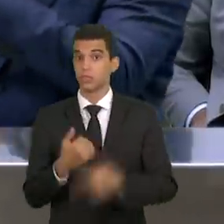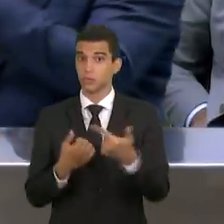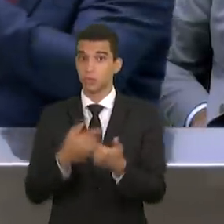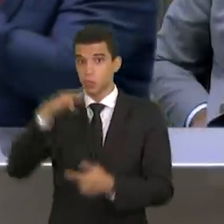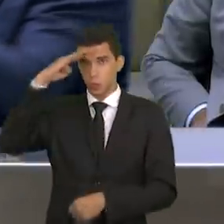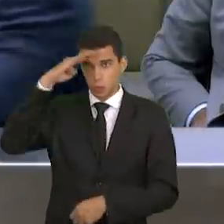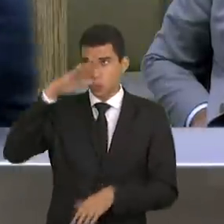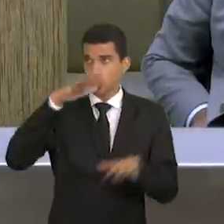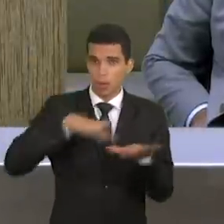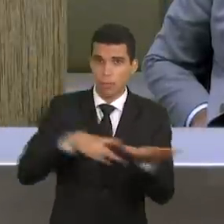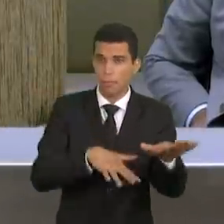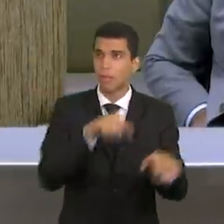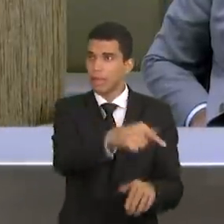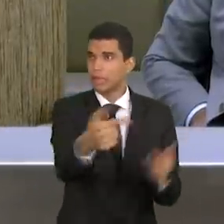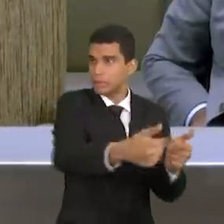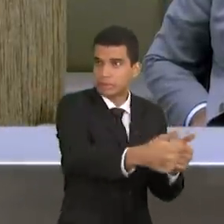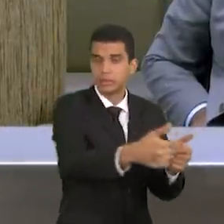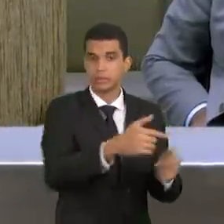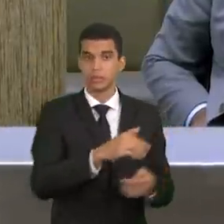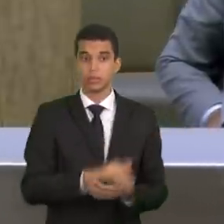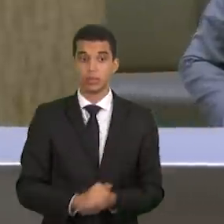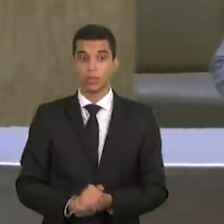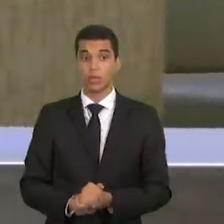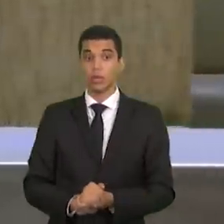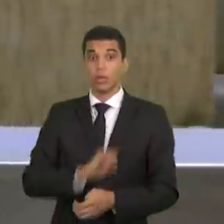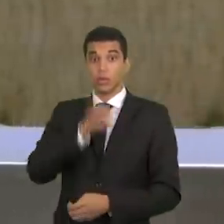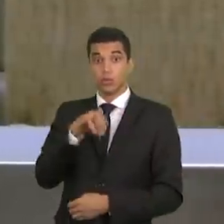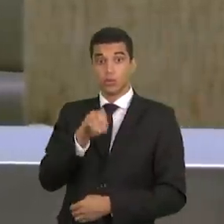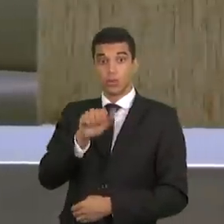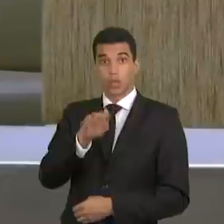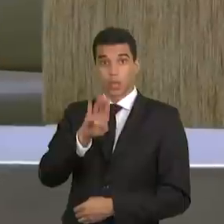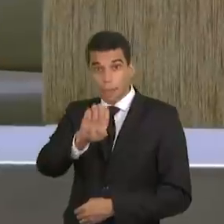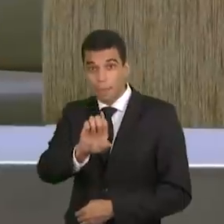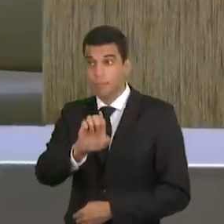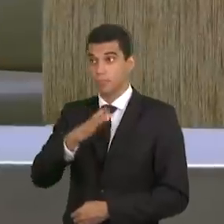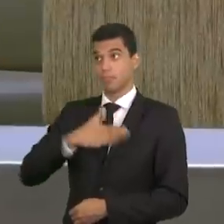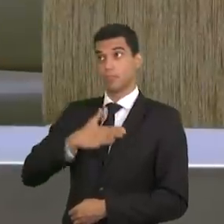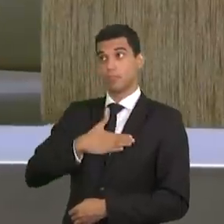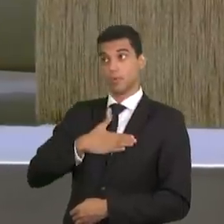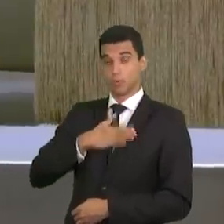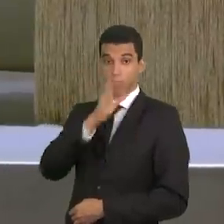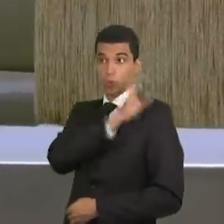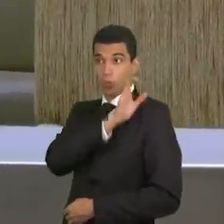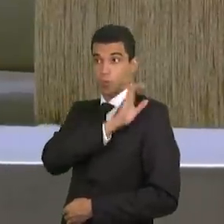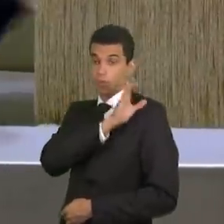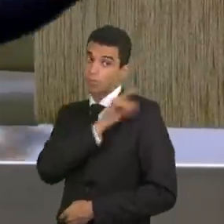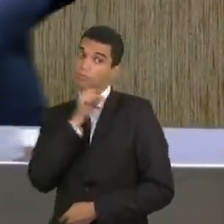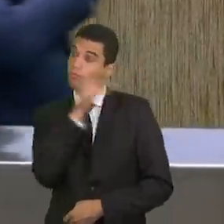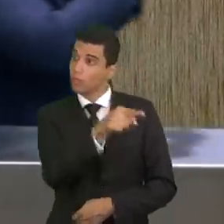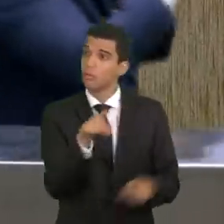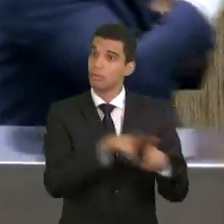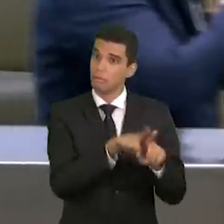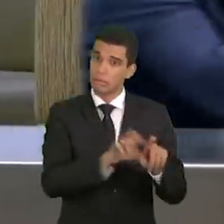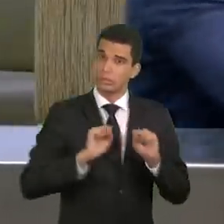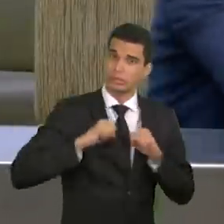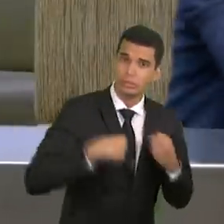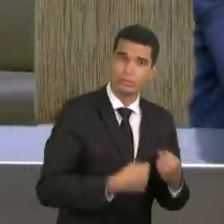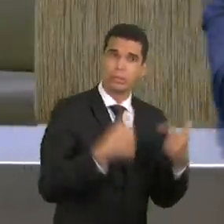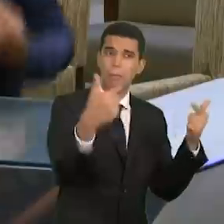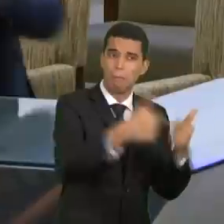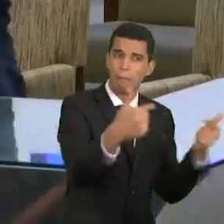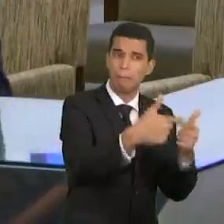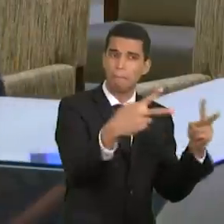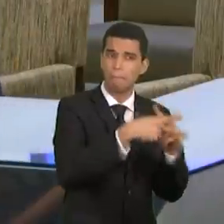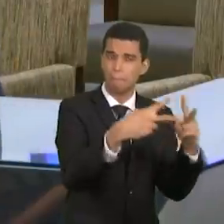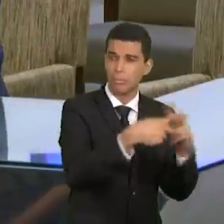campo, Joabe, o meu comandante, está lá no campo também, e os meus companheiros, os